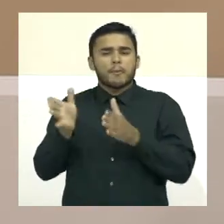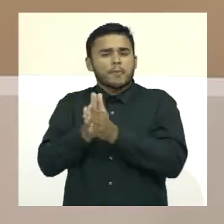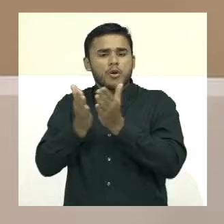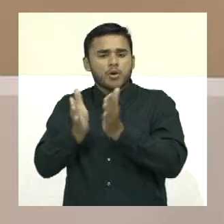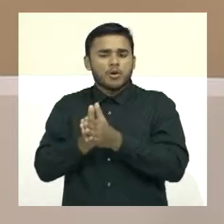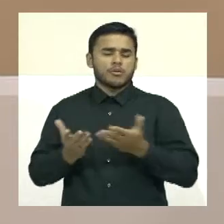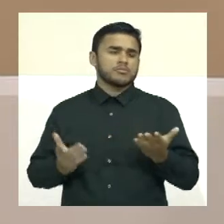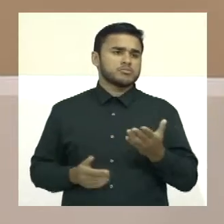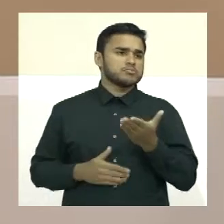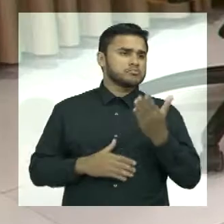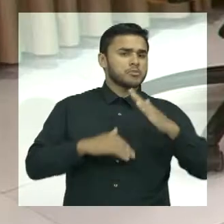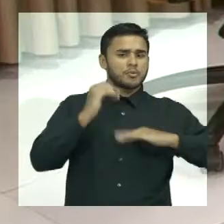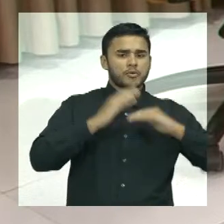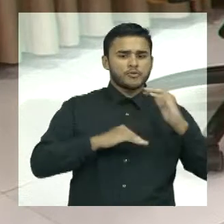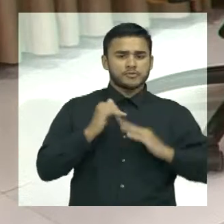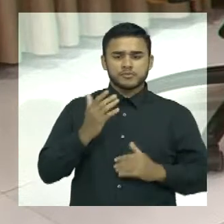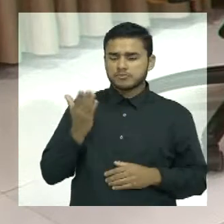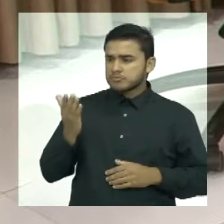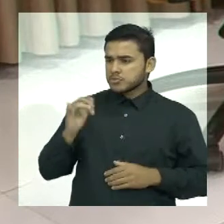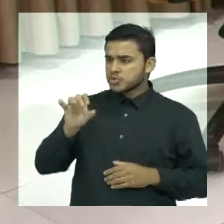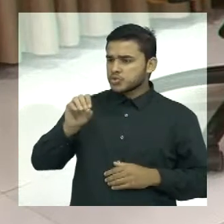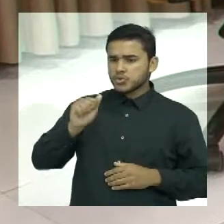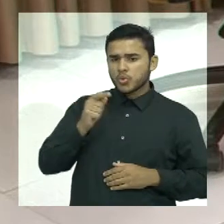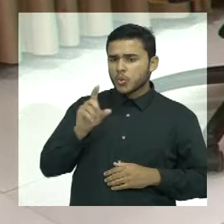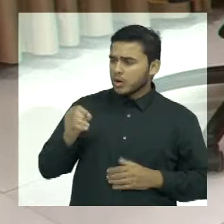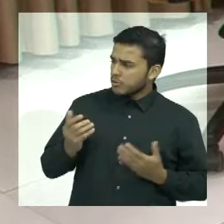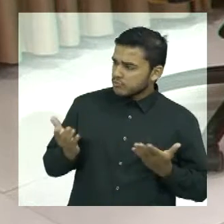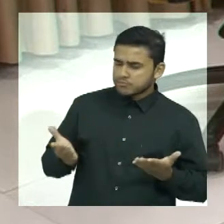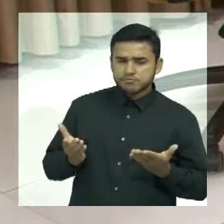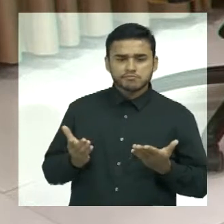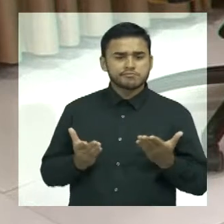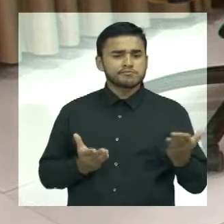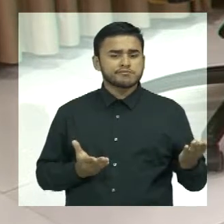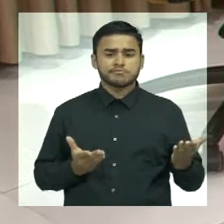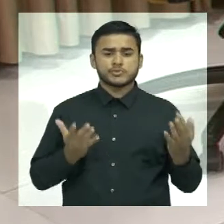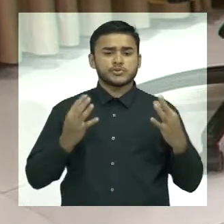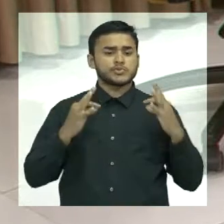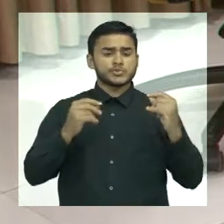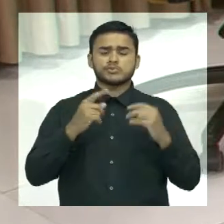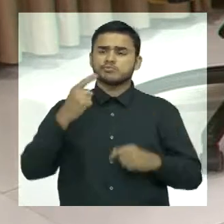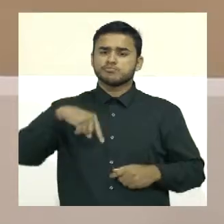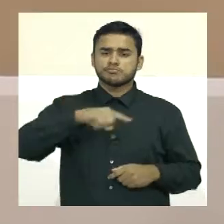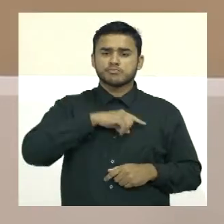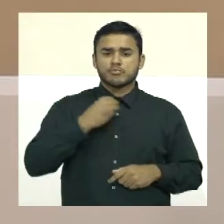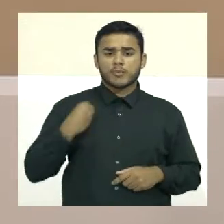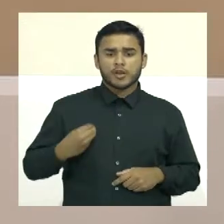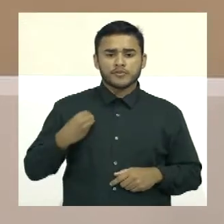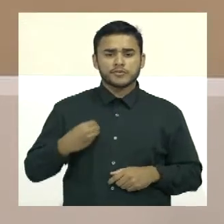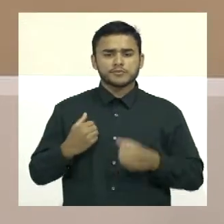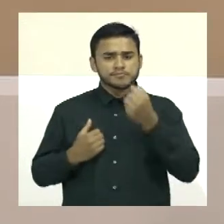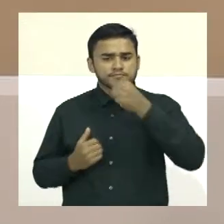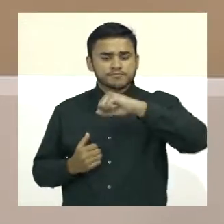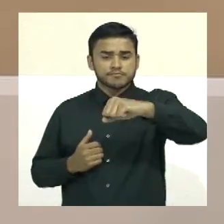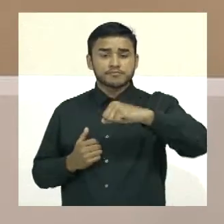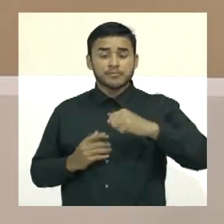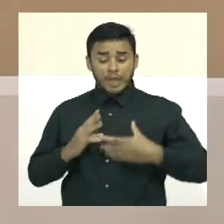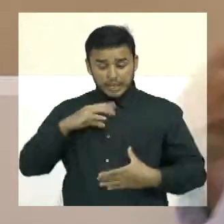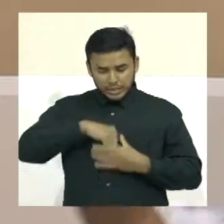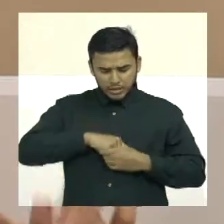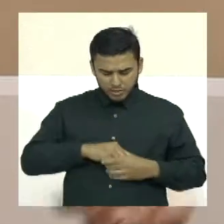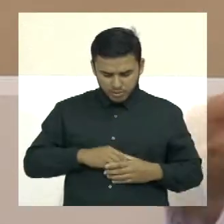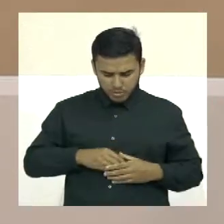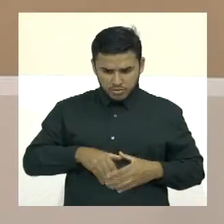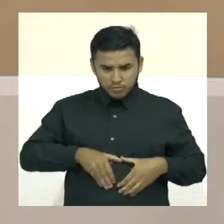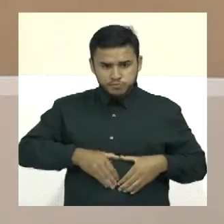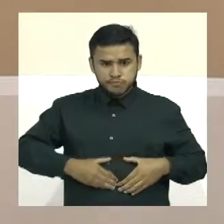vulneráveis, profissionais como o Dr. João Marcos e tantos outros que defendem o direito e a vida do bebezinho no ventre da mãe, para que essas